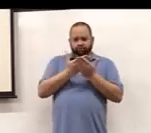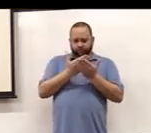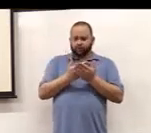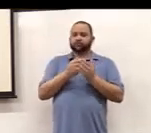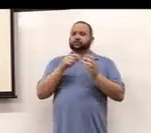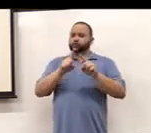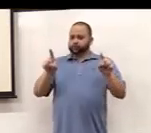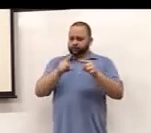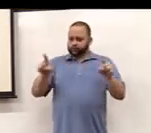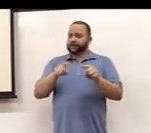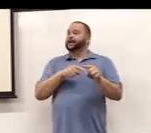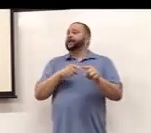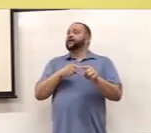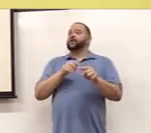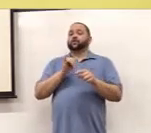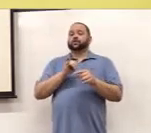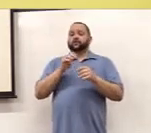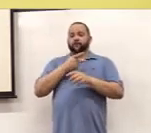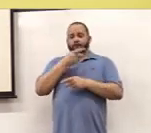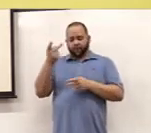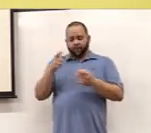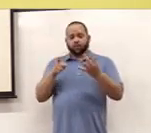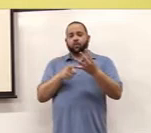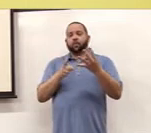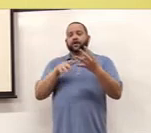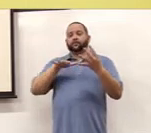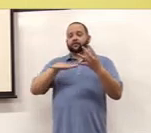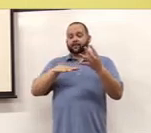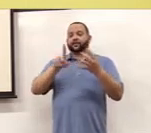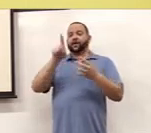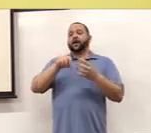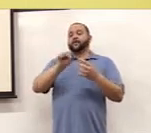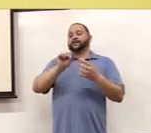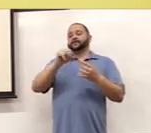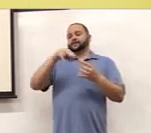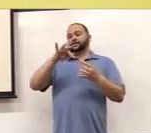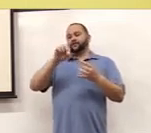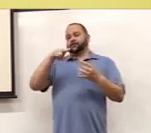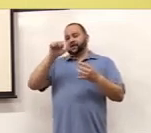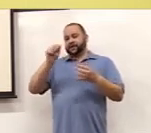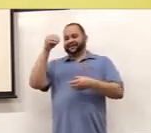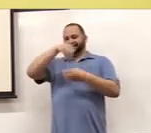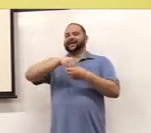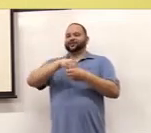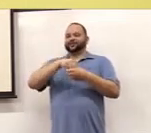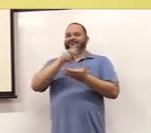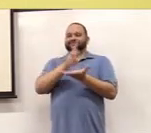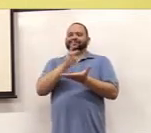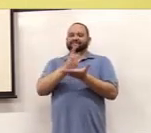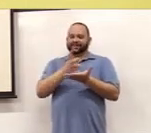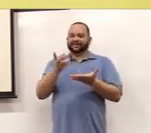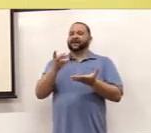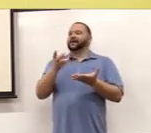Charles Rosen falou: o quarto movimento, na verdade, é uma sinfonia dentro da sinfonia. A gente vai ter